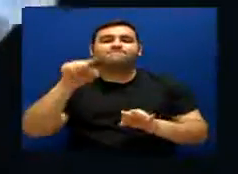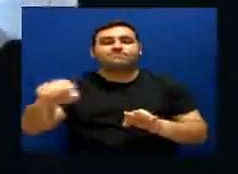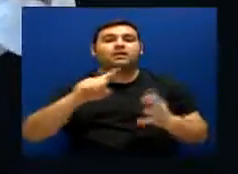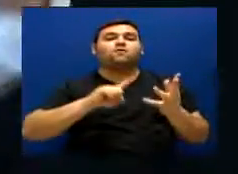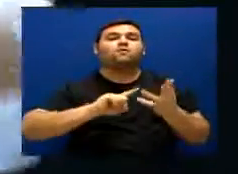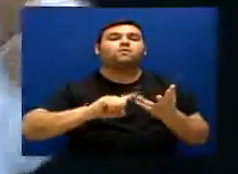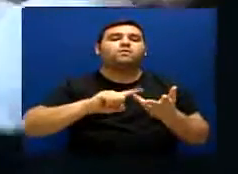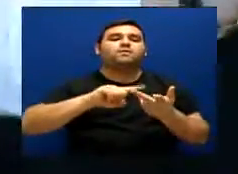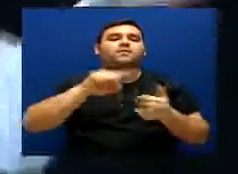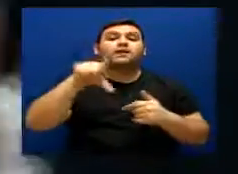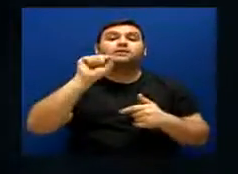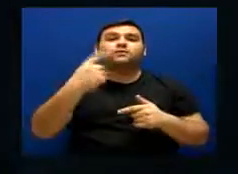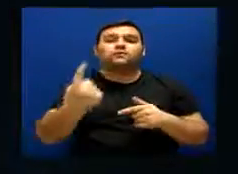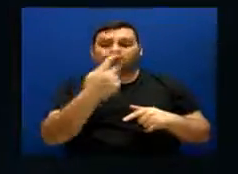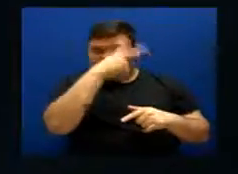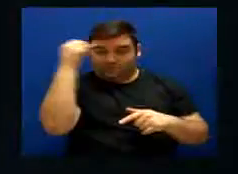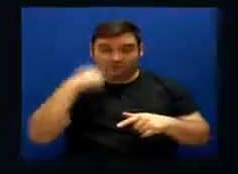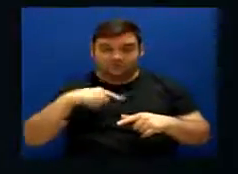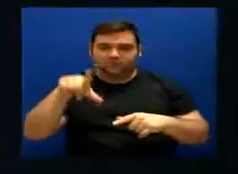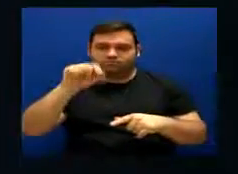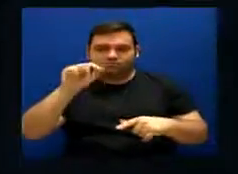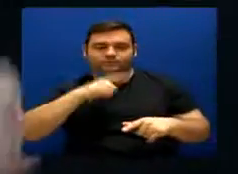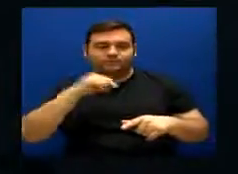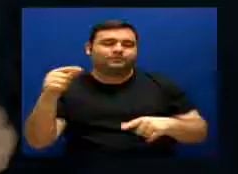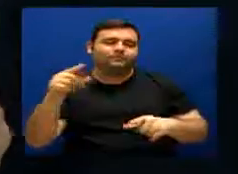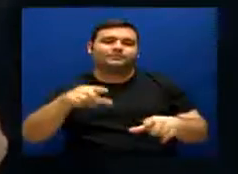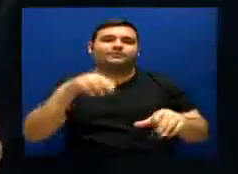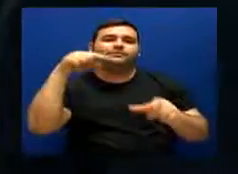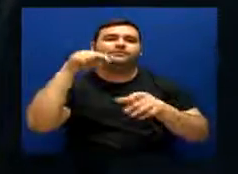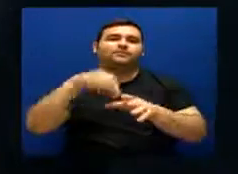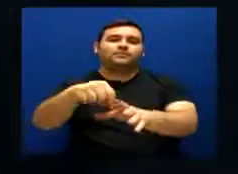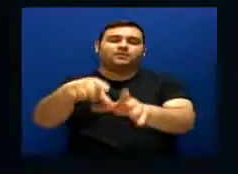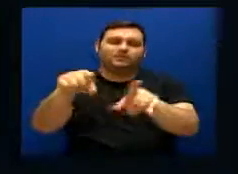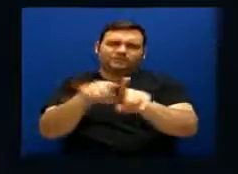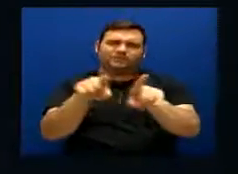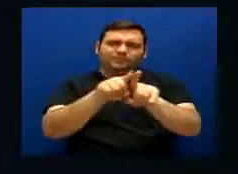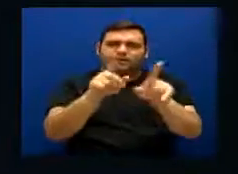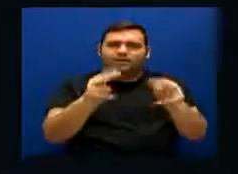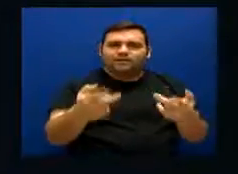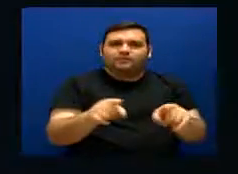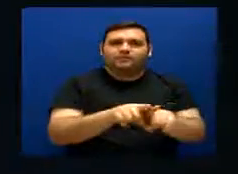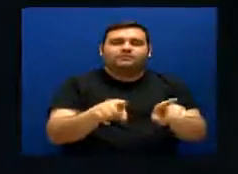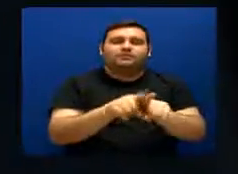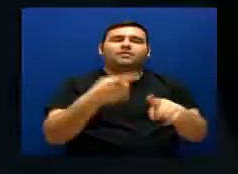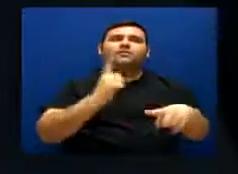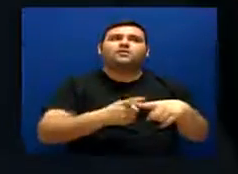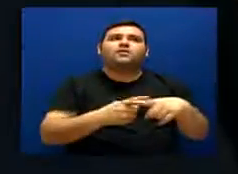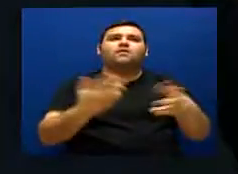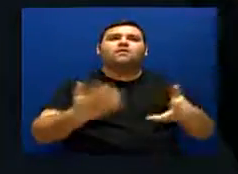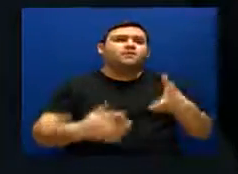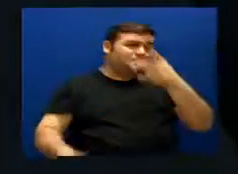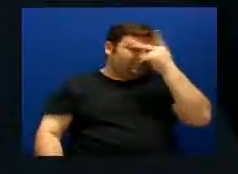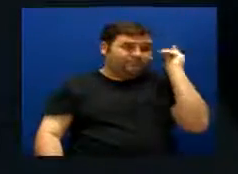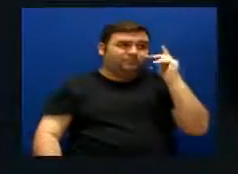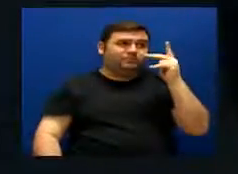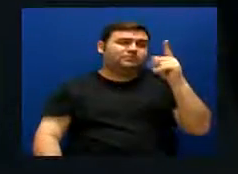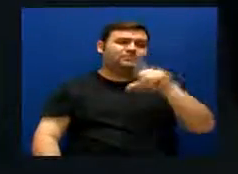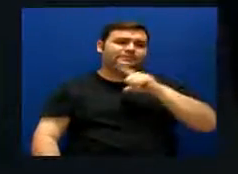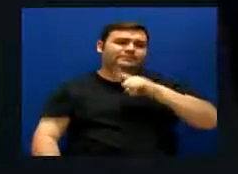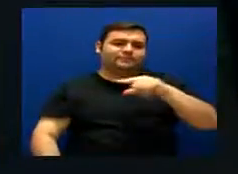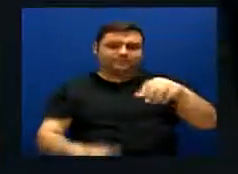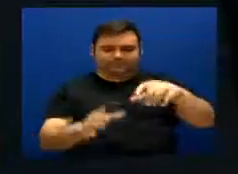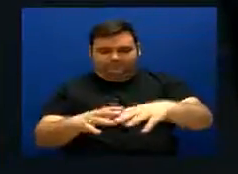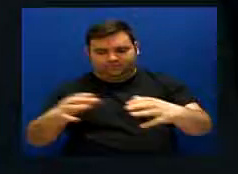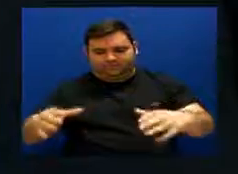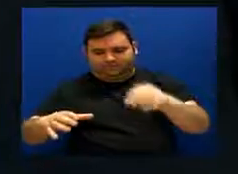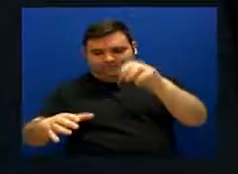são, escolha uma. E a prefeitura plantava. E até hoje, nessa linha, né, vereadora Yara? Porque hoje muitas pessoas fazem o